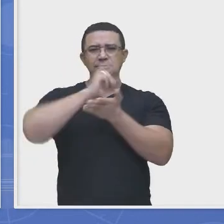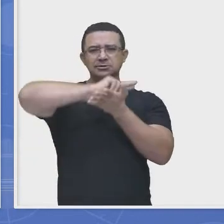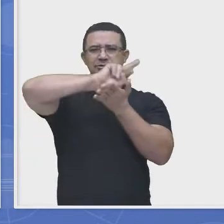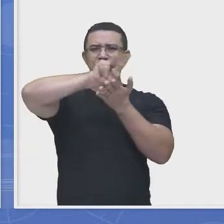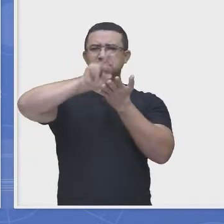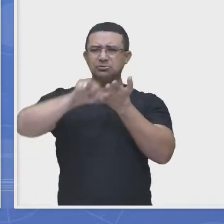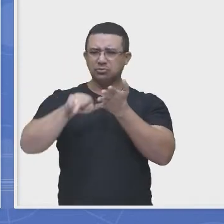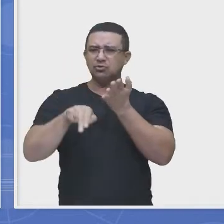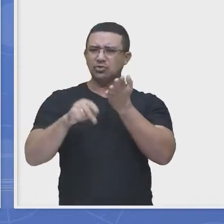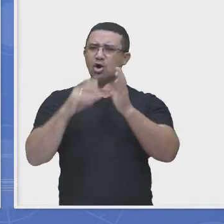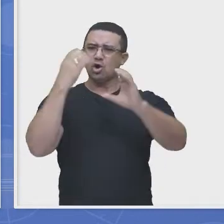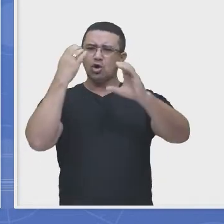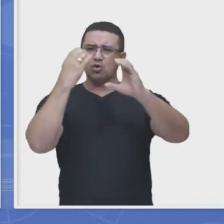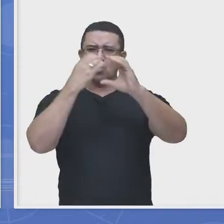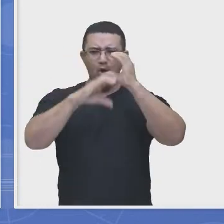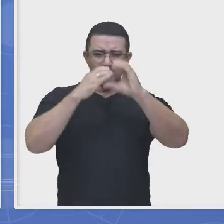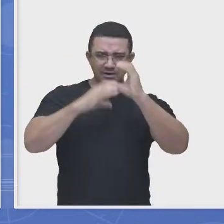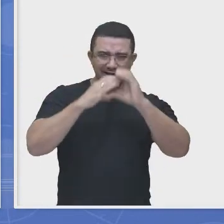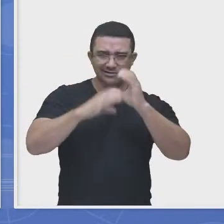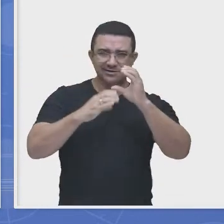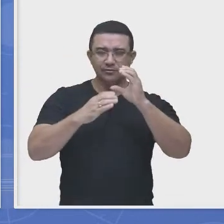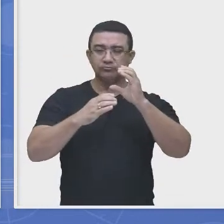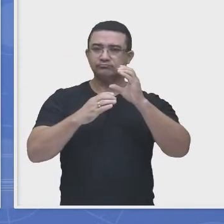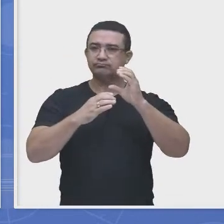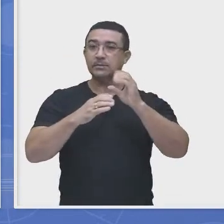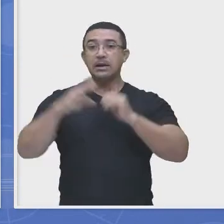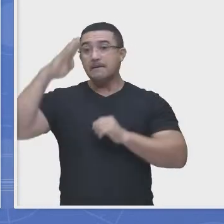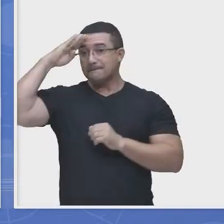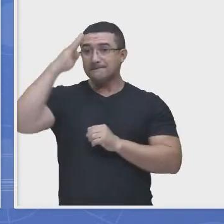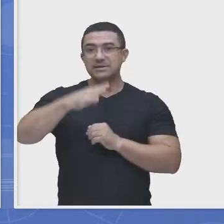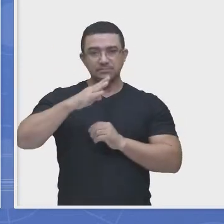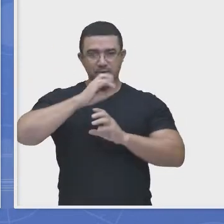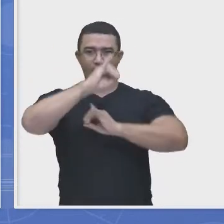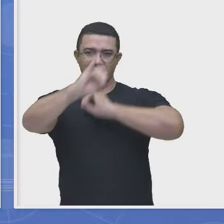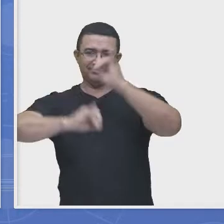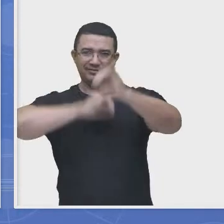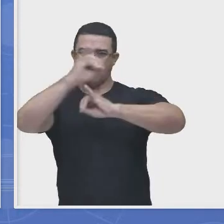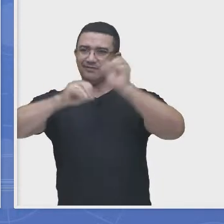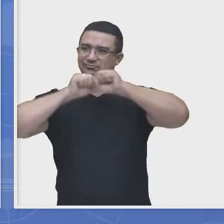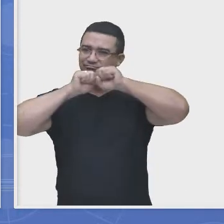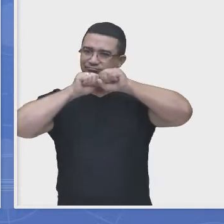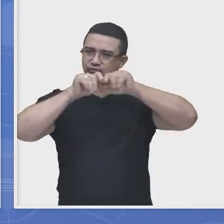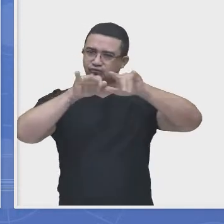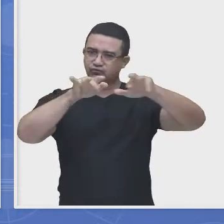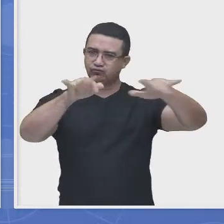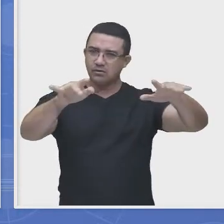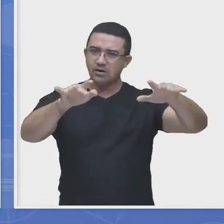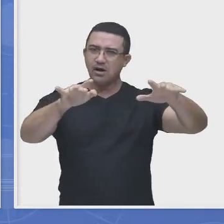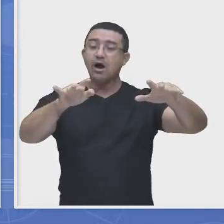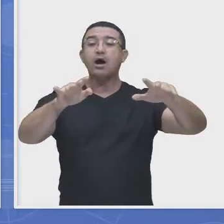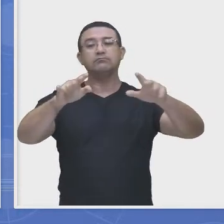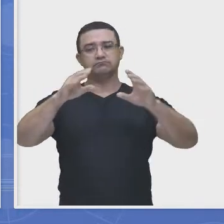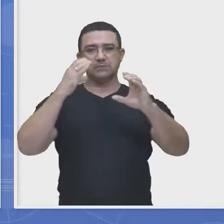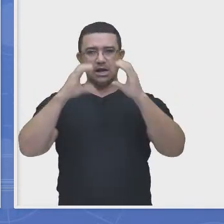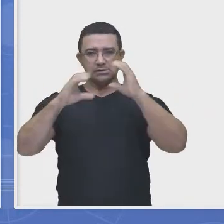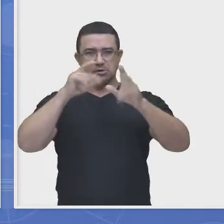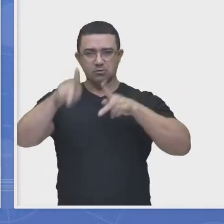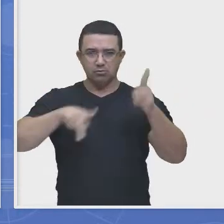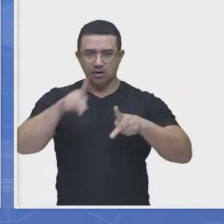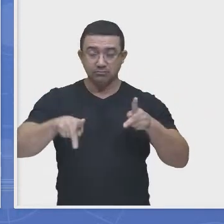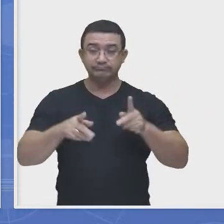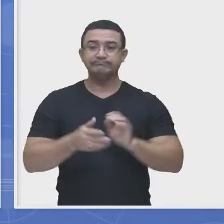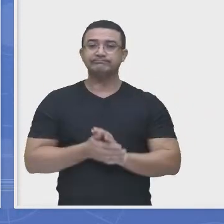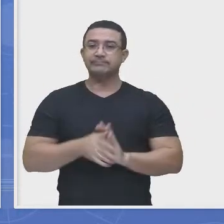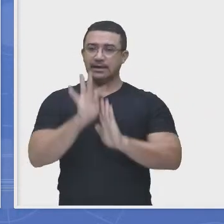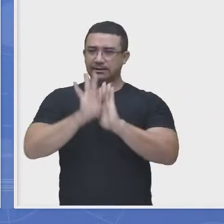coloca, especialmente a internet. Então, observe que o meu texto, ele vai falar, ele vai